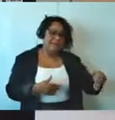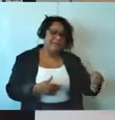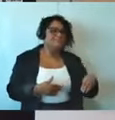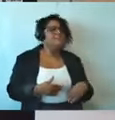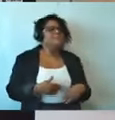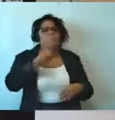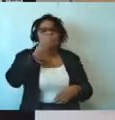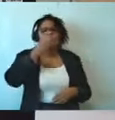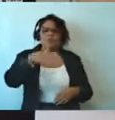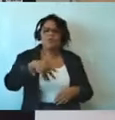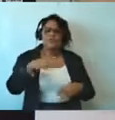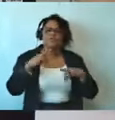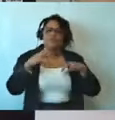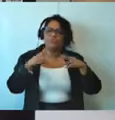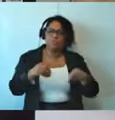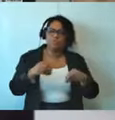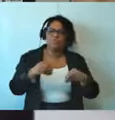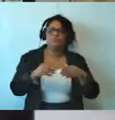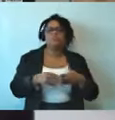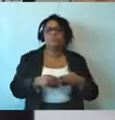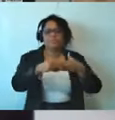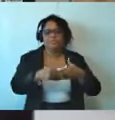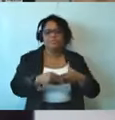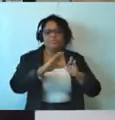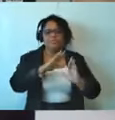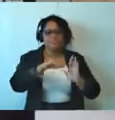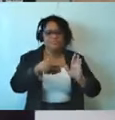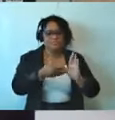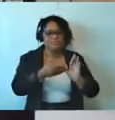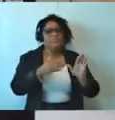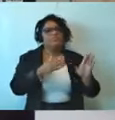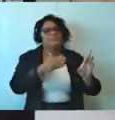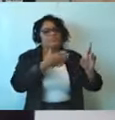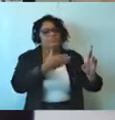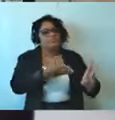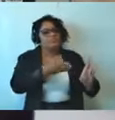aqui presentes em nome do nosso presidente, Braulio Lara, como sempre impecável.